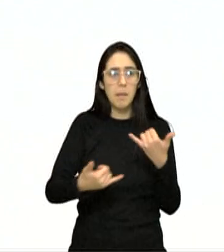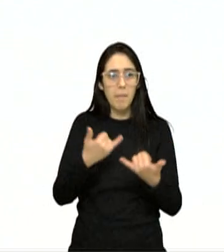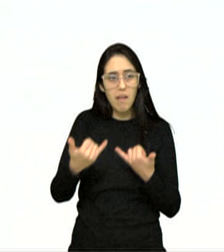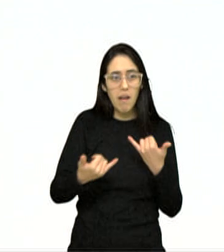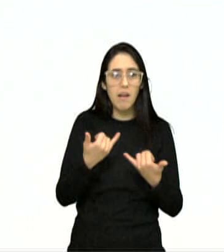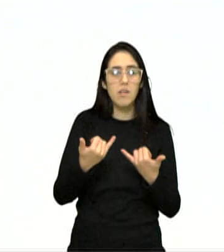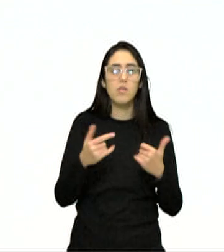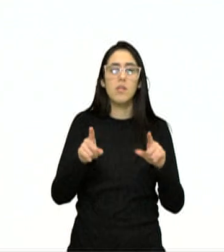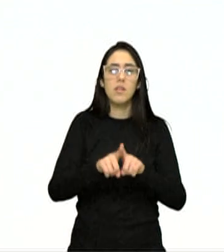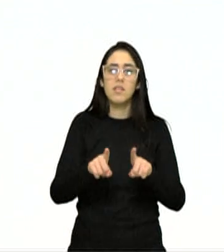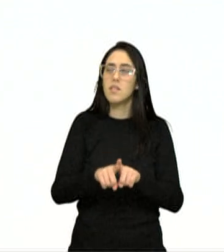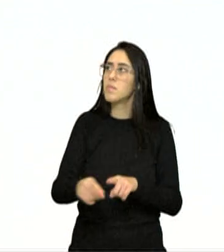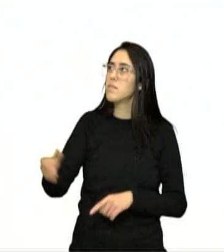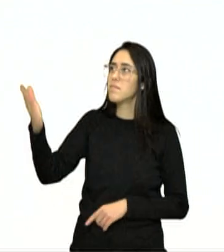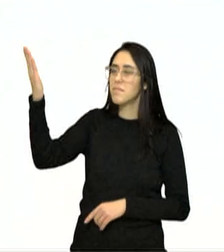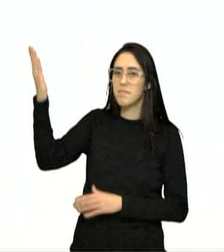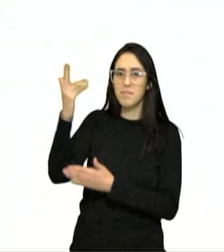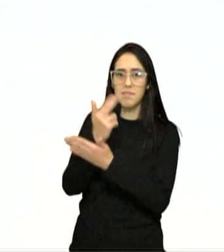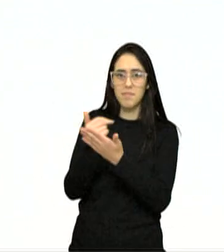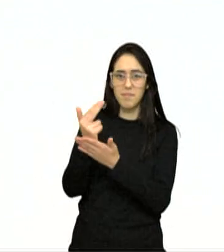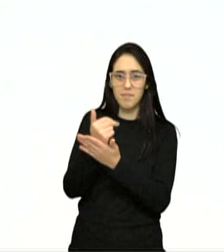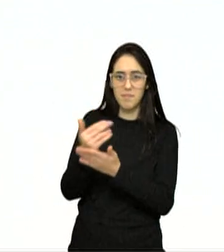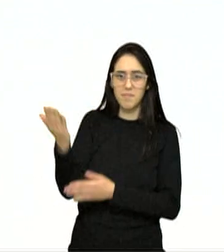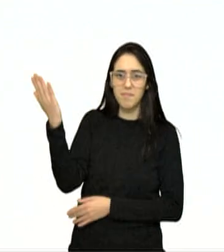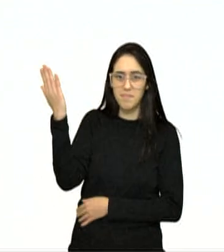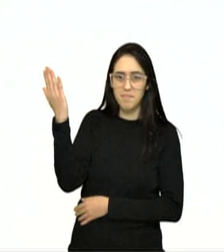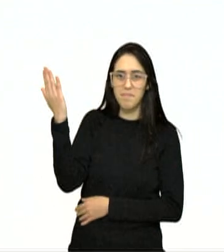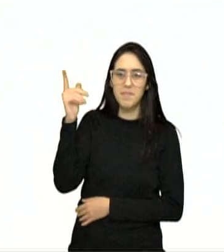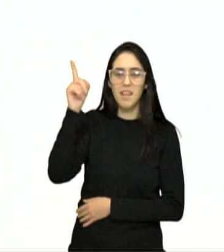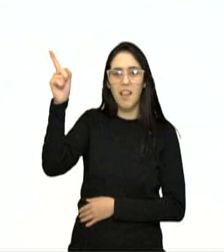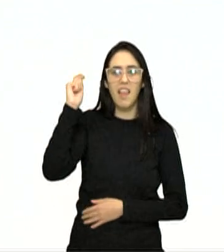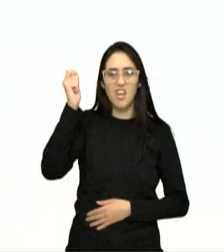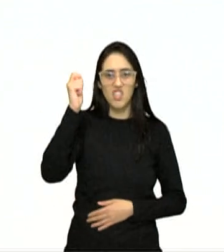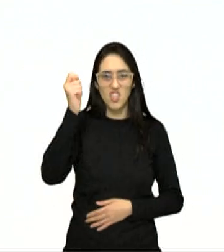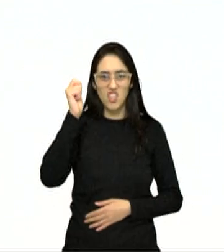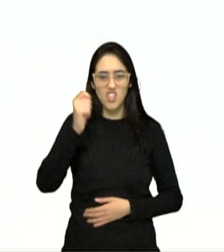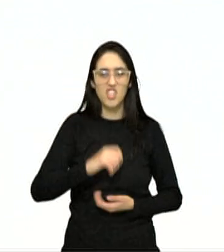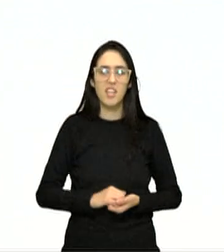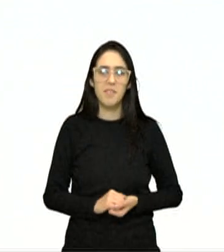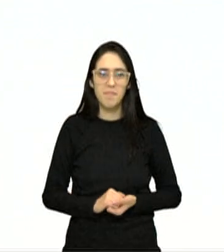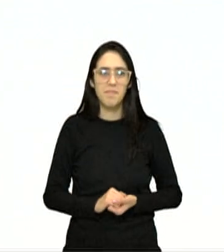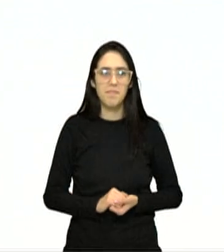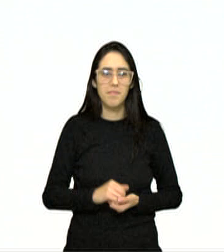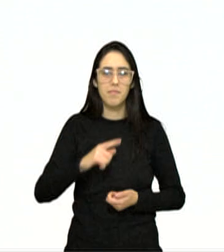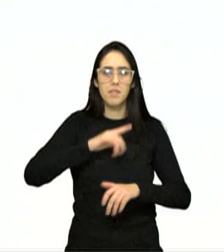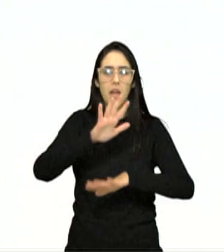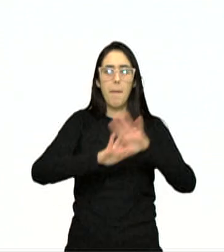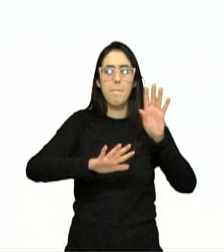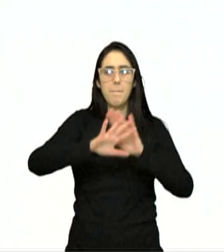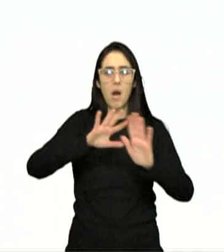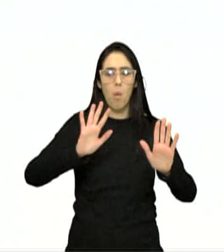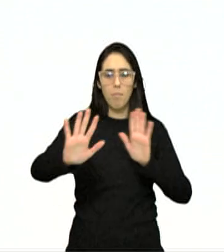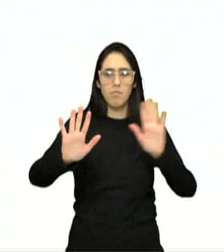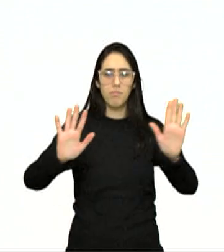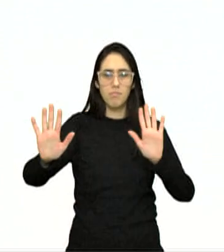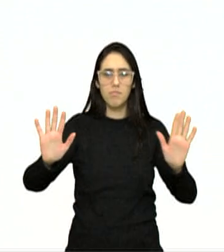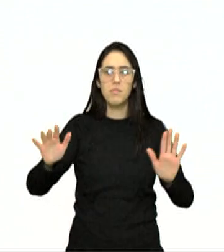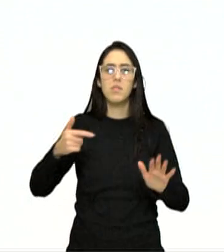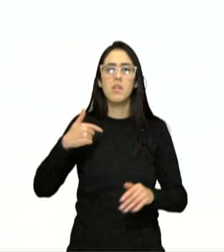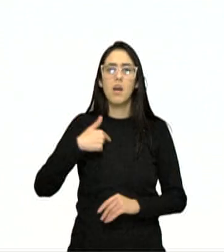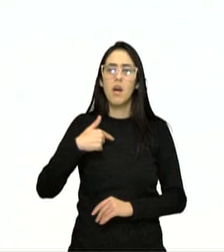negativo, na Cueva de las Manos, na Argentina, olha aqui, várias mãos. Quando eu olho essa pintura,